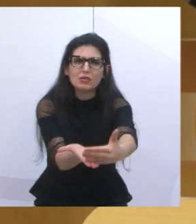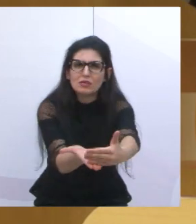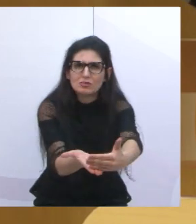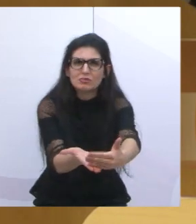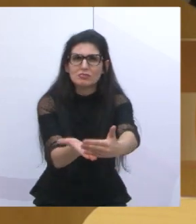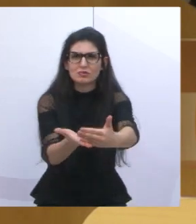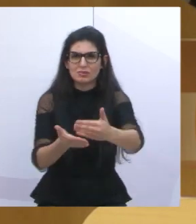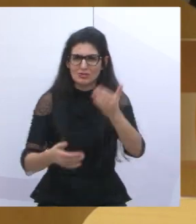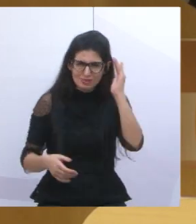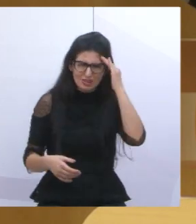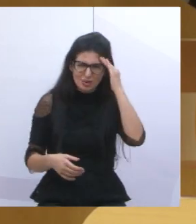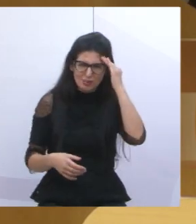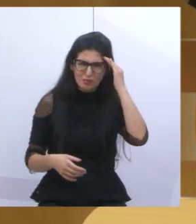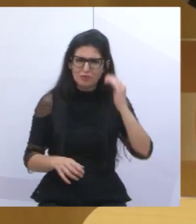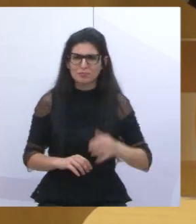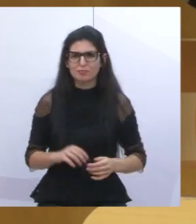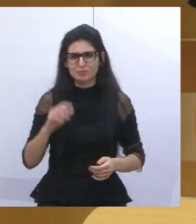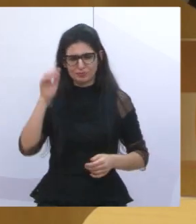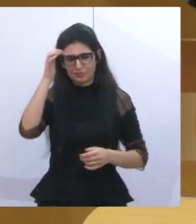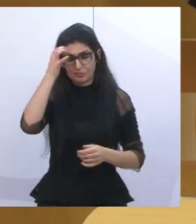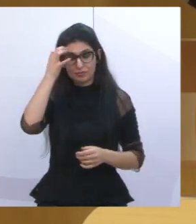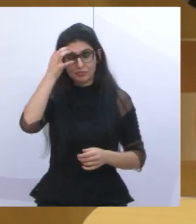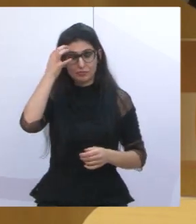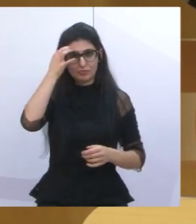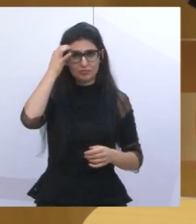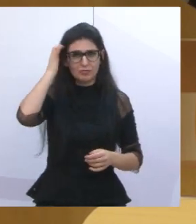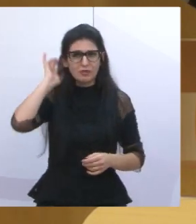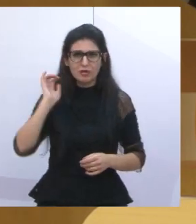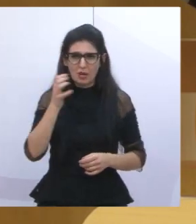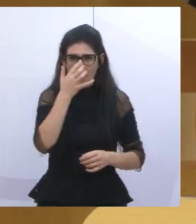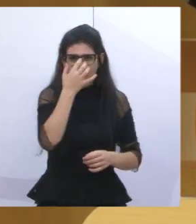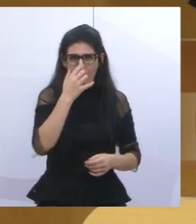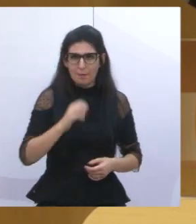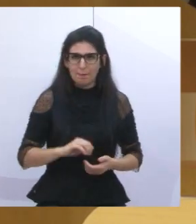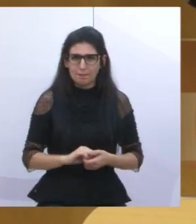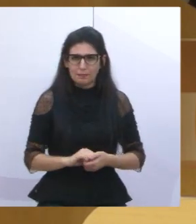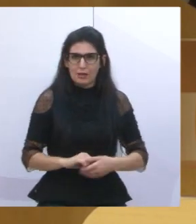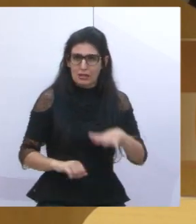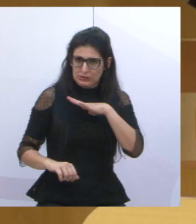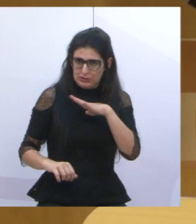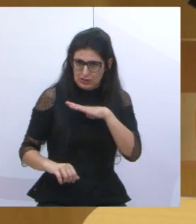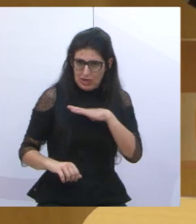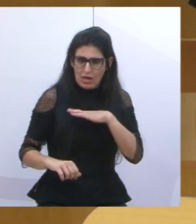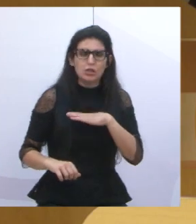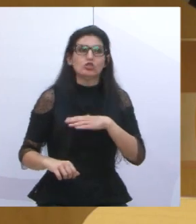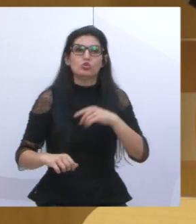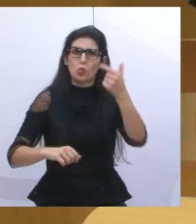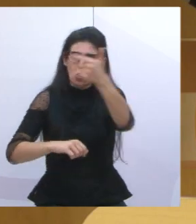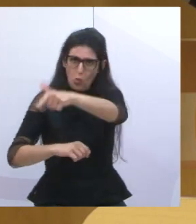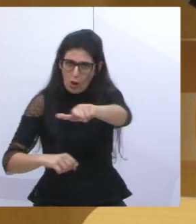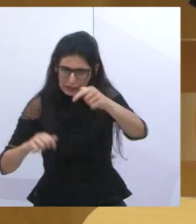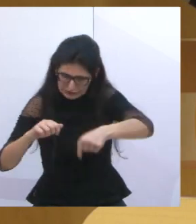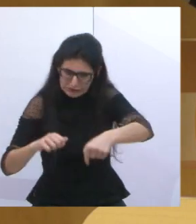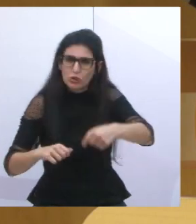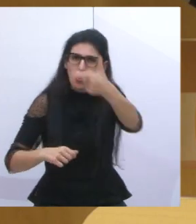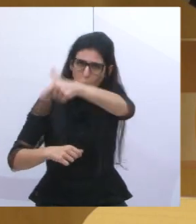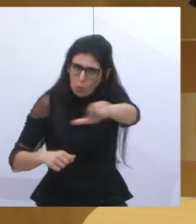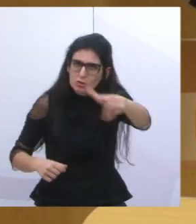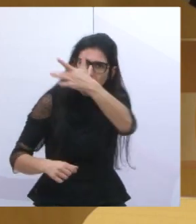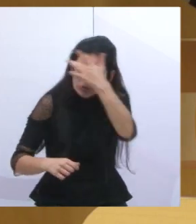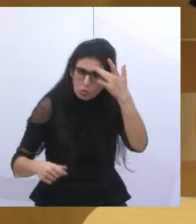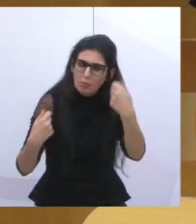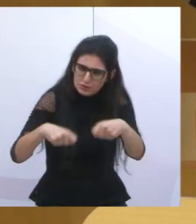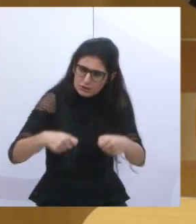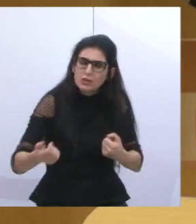Isso não quer dizer que o município esteja abrindo mão de cobrar aquilo que é devido, mas nós não podemos mais tomar